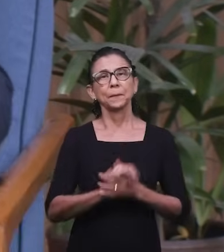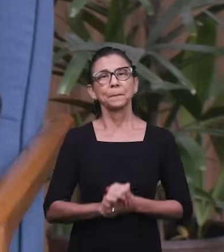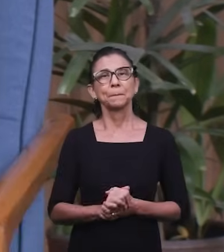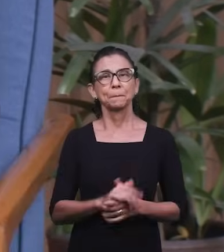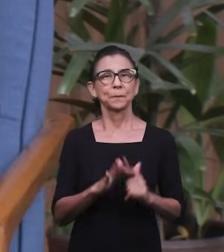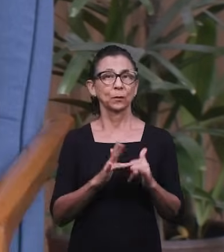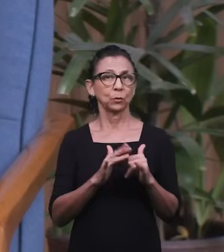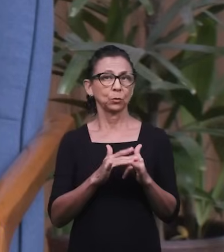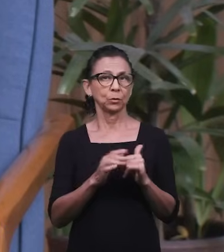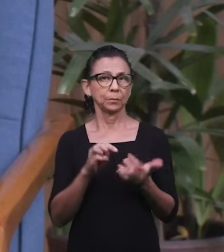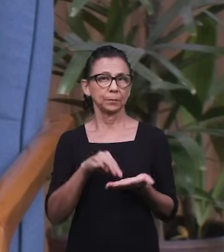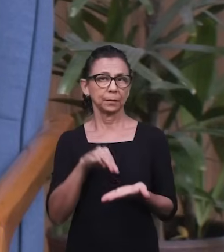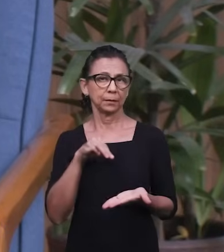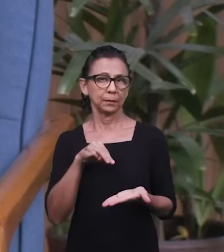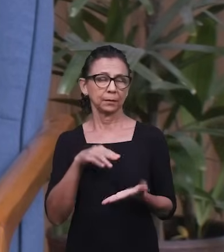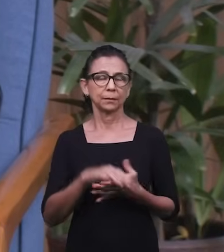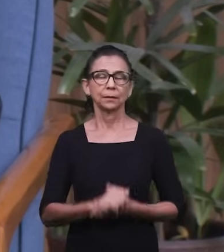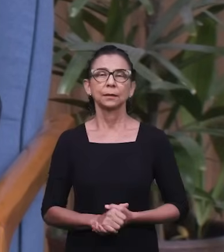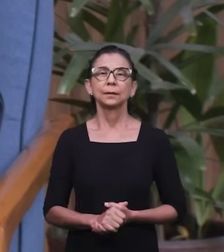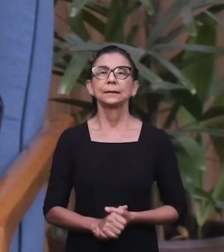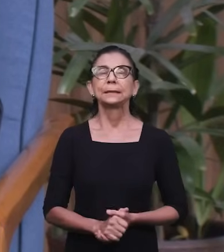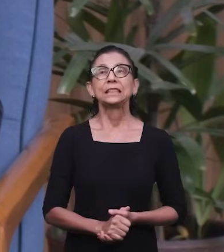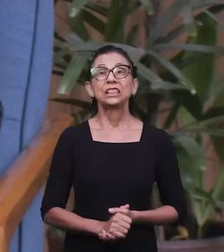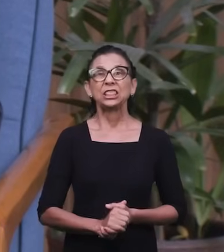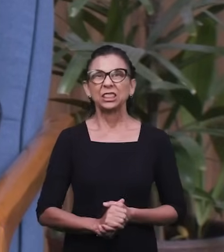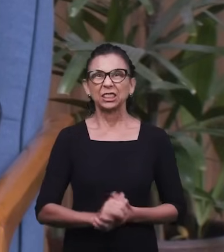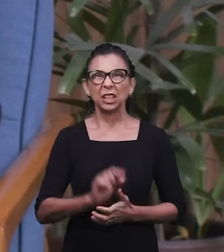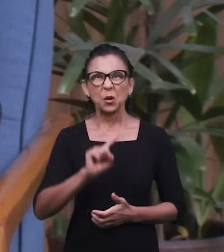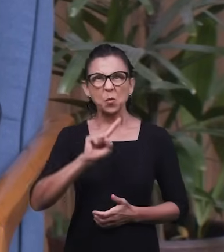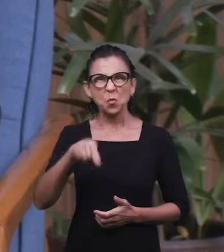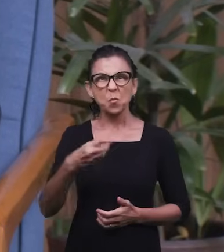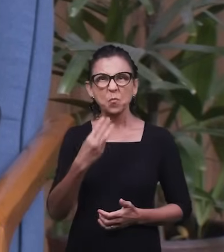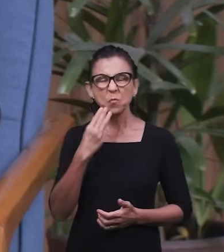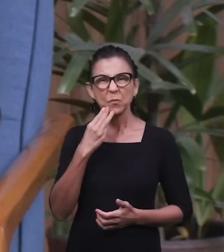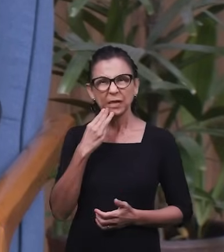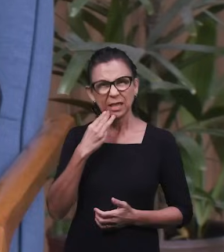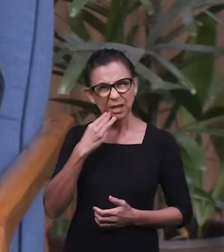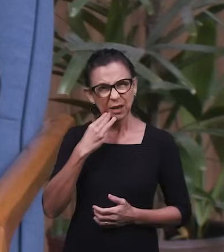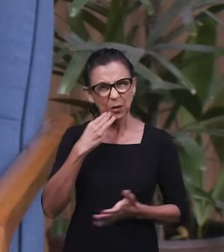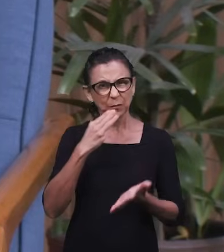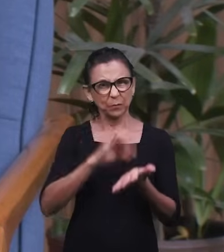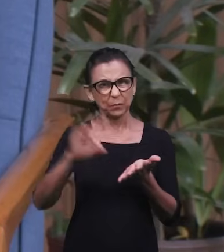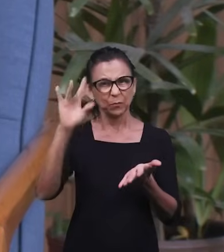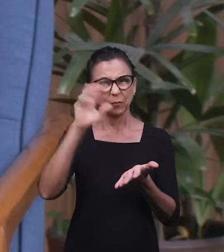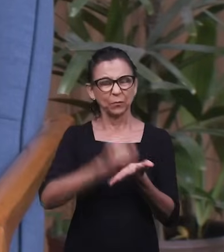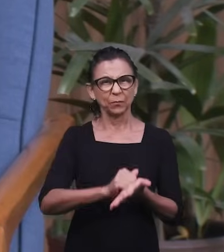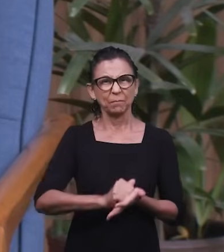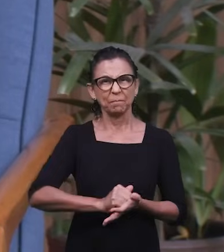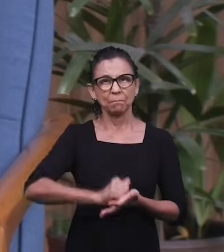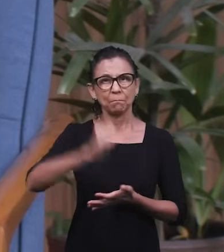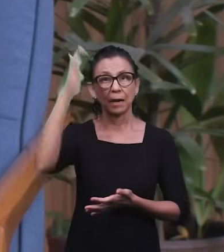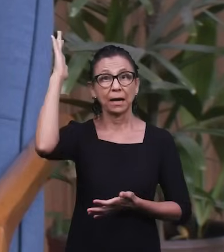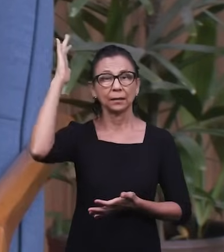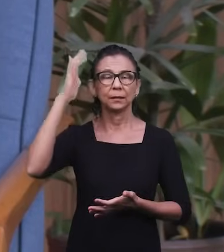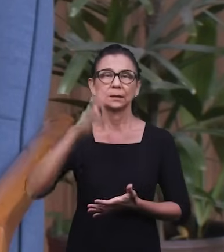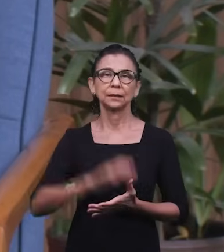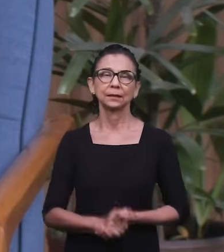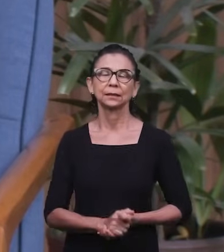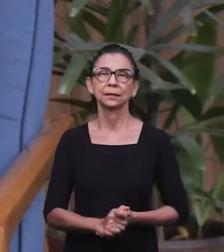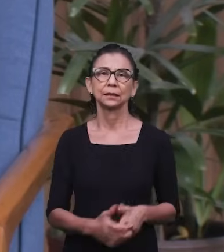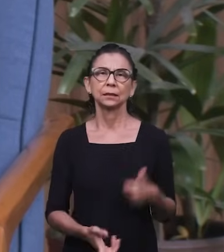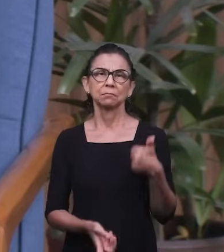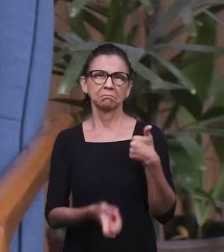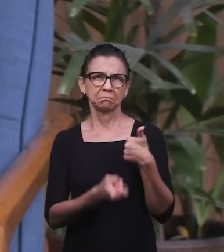canal da Igreja Cristã Maranata no YouTube, canal esse que já passou de 1 milhão de inscritos e continua crescendo. Então, você